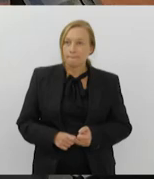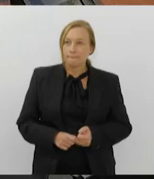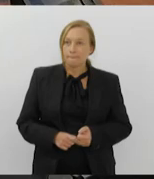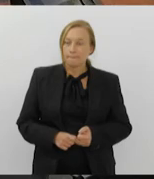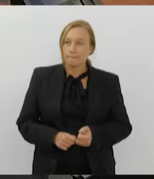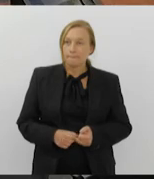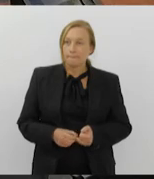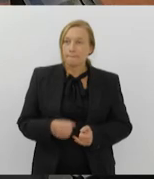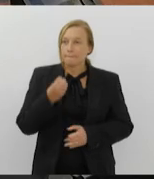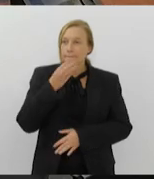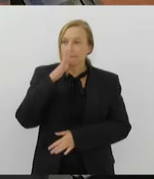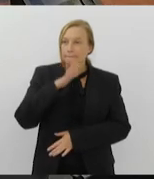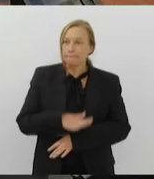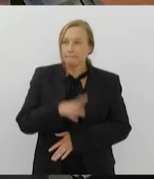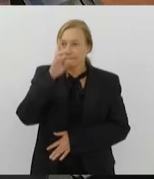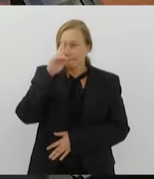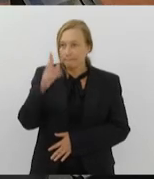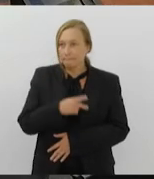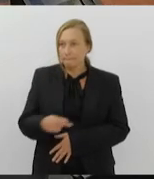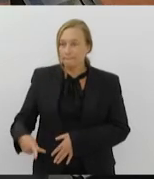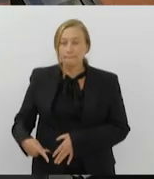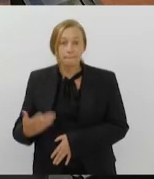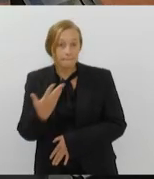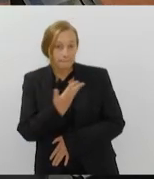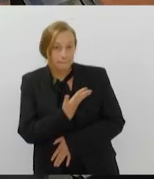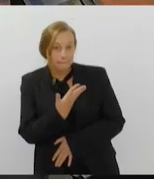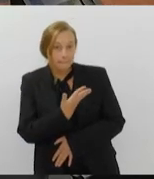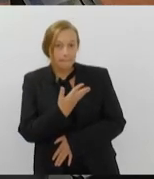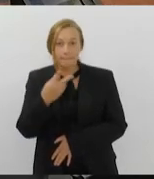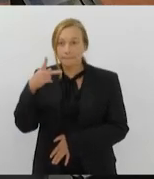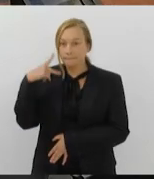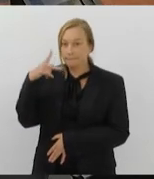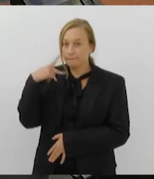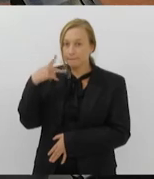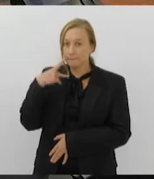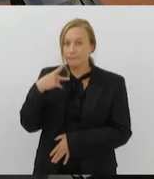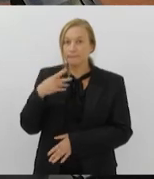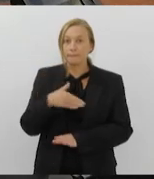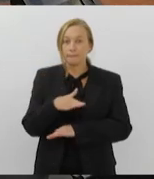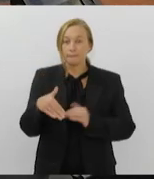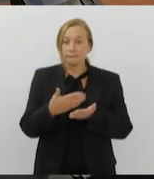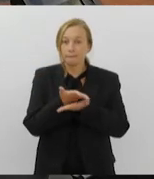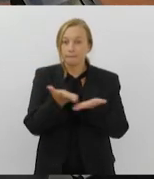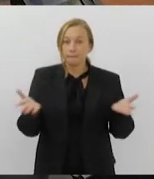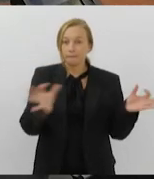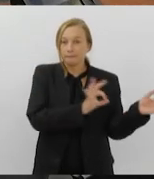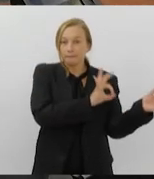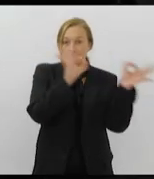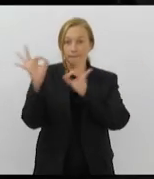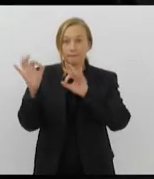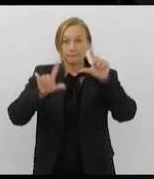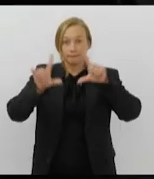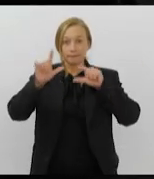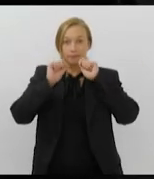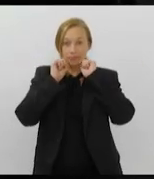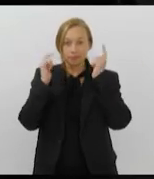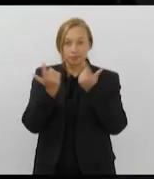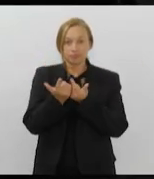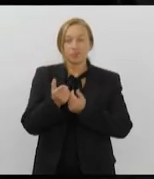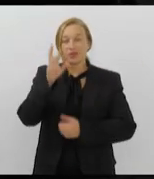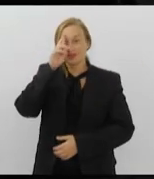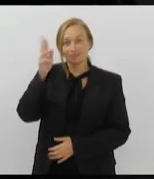Boa tarde, presidente, nobres colegas parlamentares, público presente que nos assiste pela TV Alés.